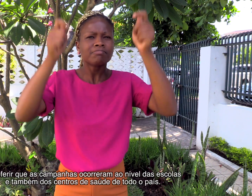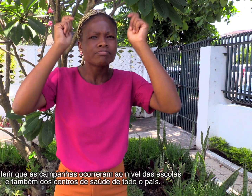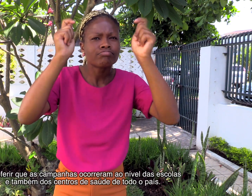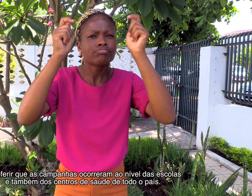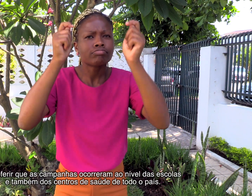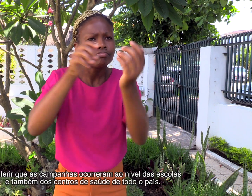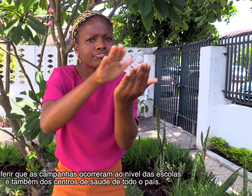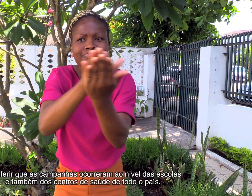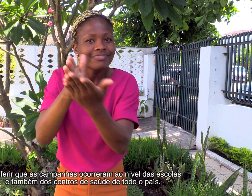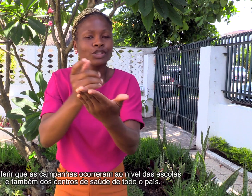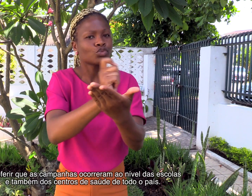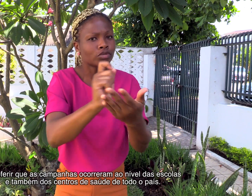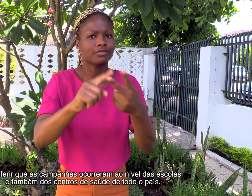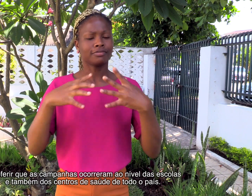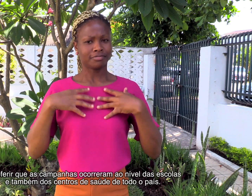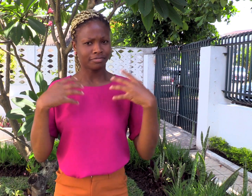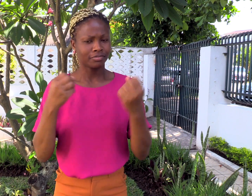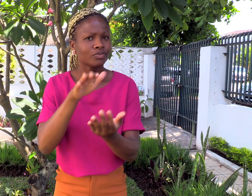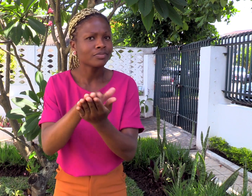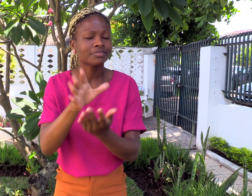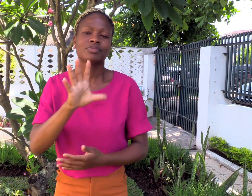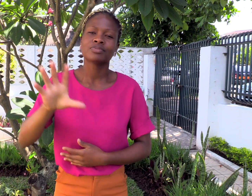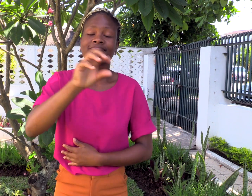nos centros de saúde de todo o país.